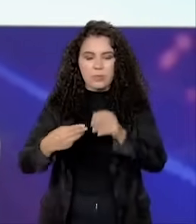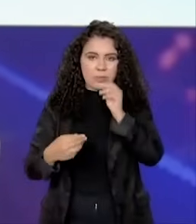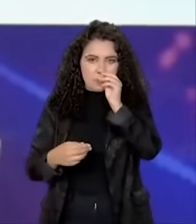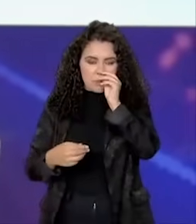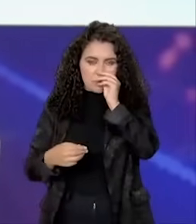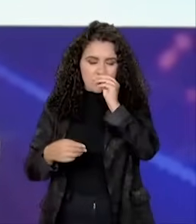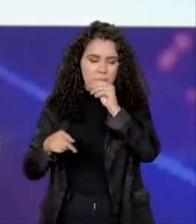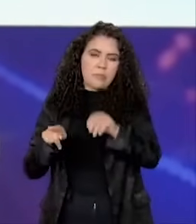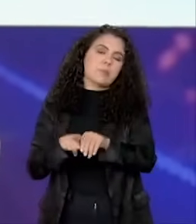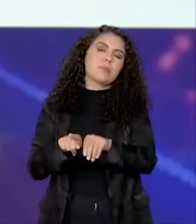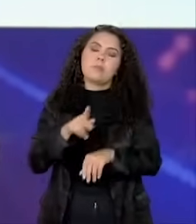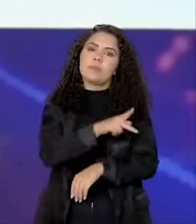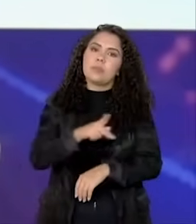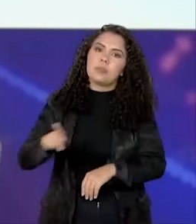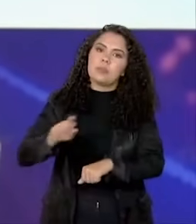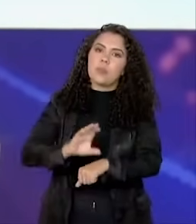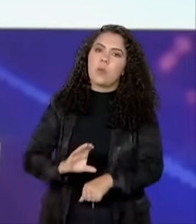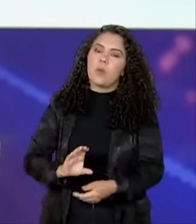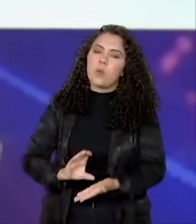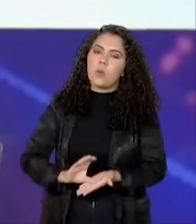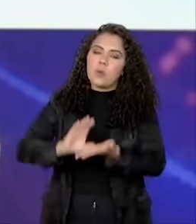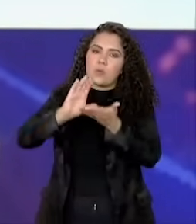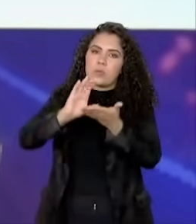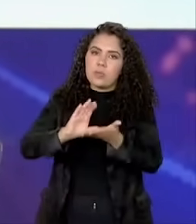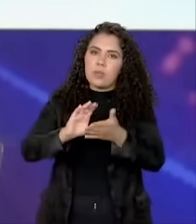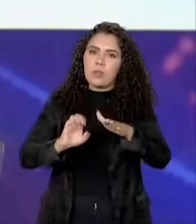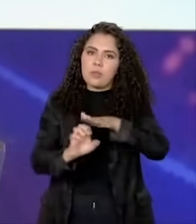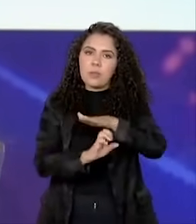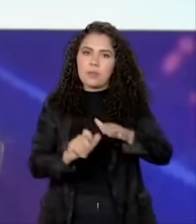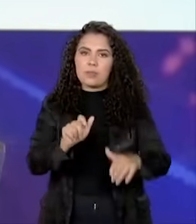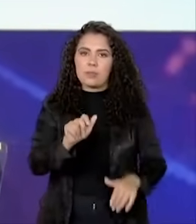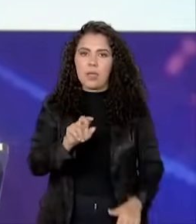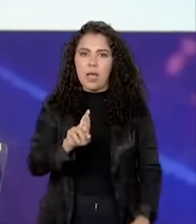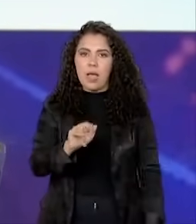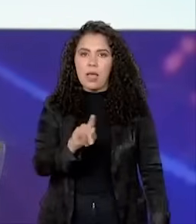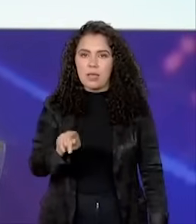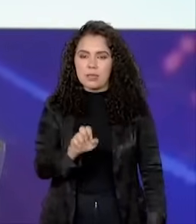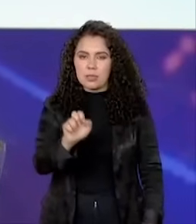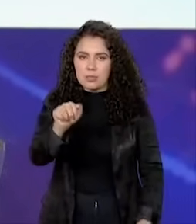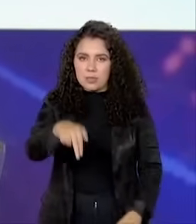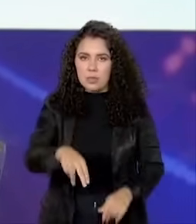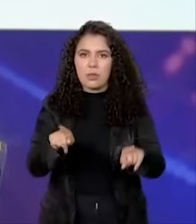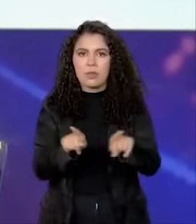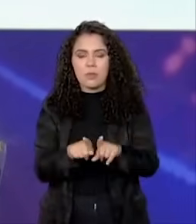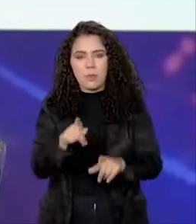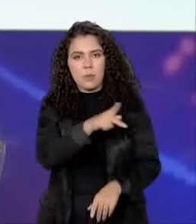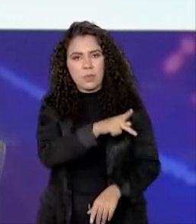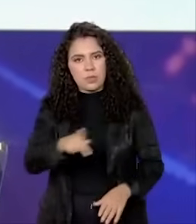do Conselho da Raizen, meu caro Ricardo Mussa, presidente da Raizen,